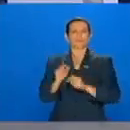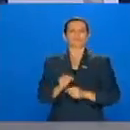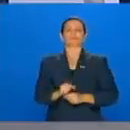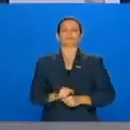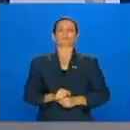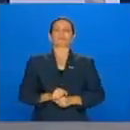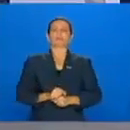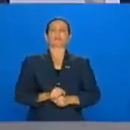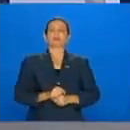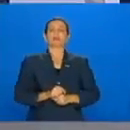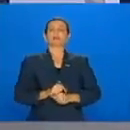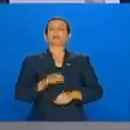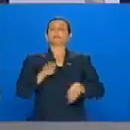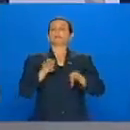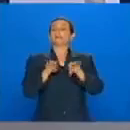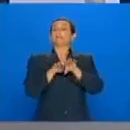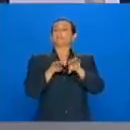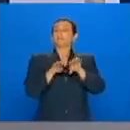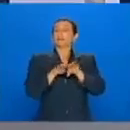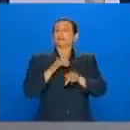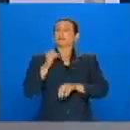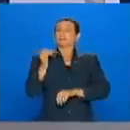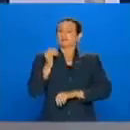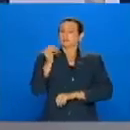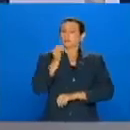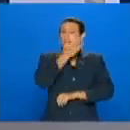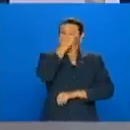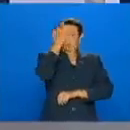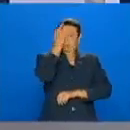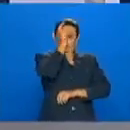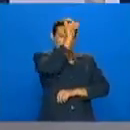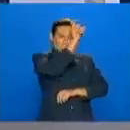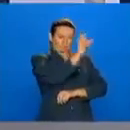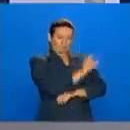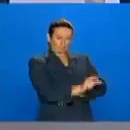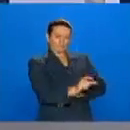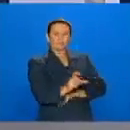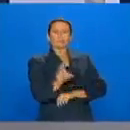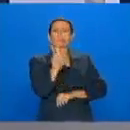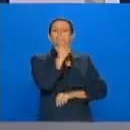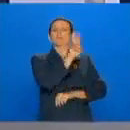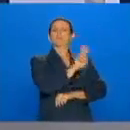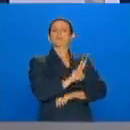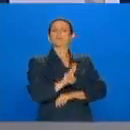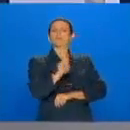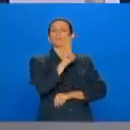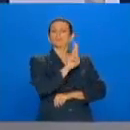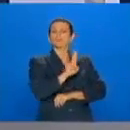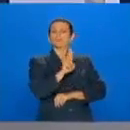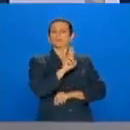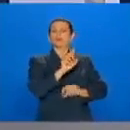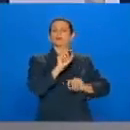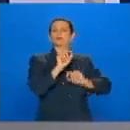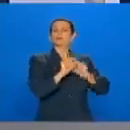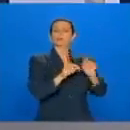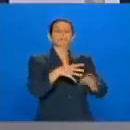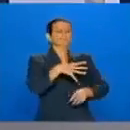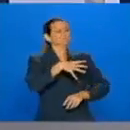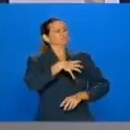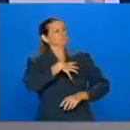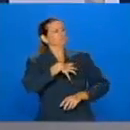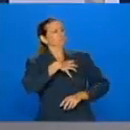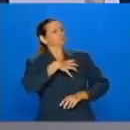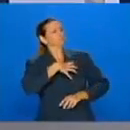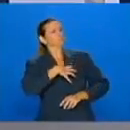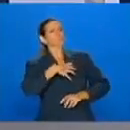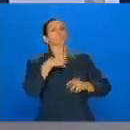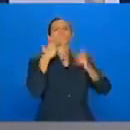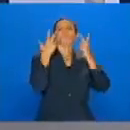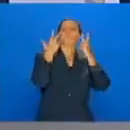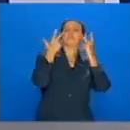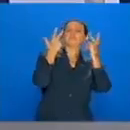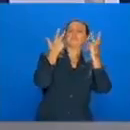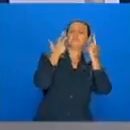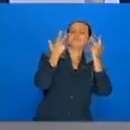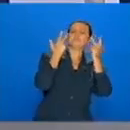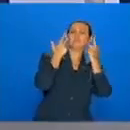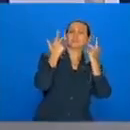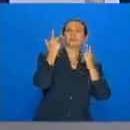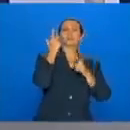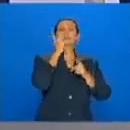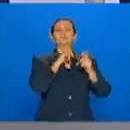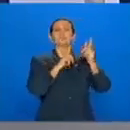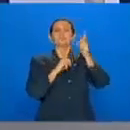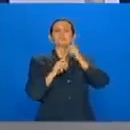É bom que se diga que o usuário é aquele que intuitivamente é capaz de